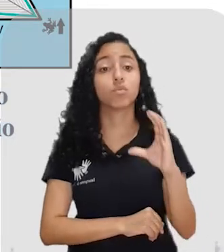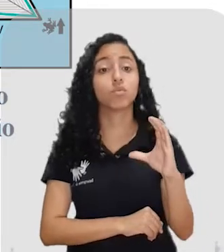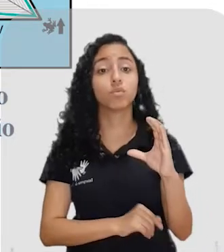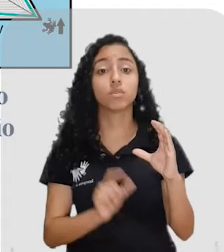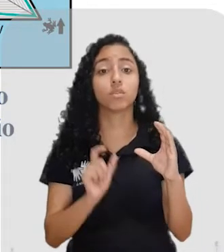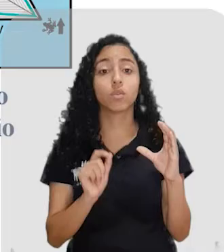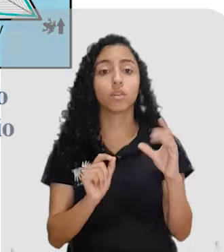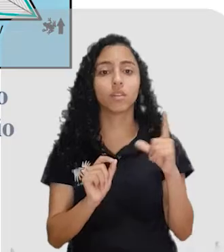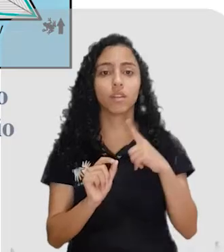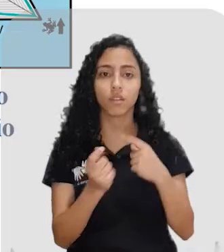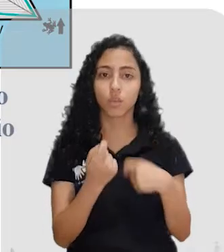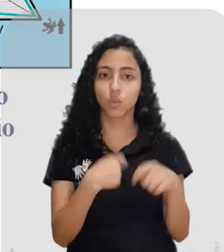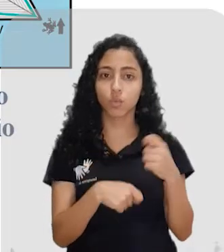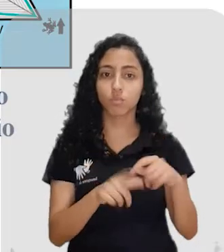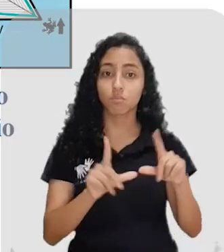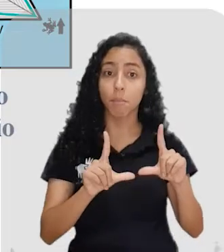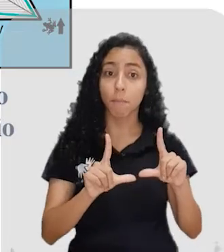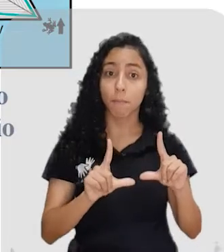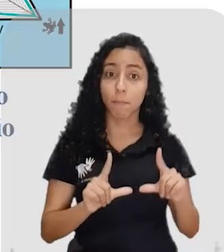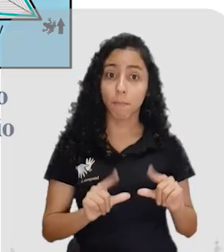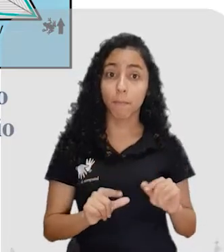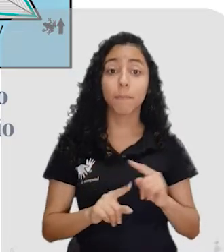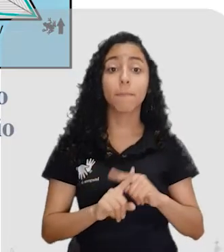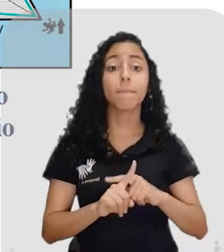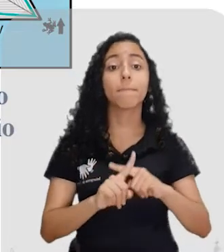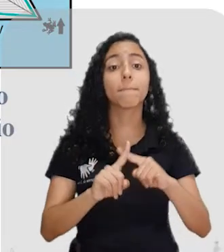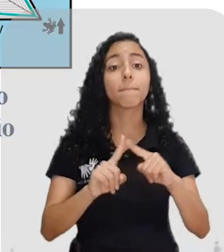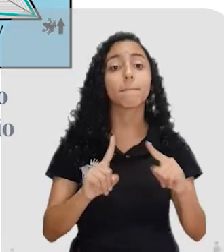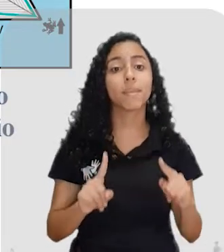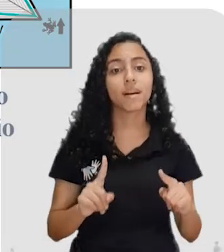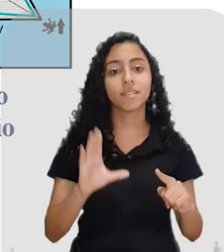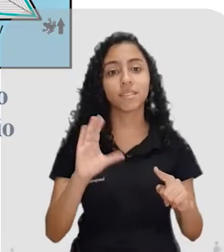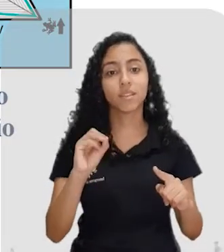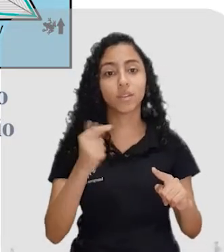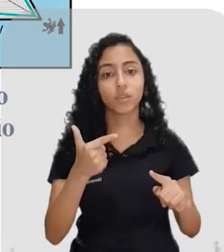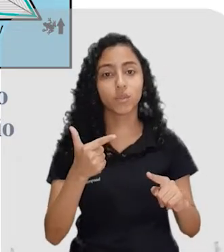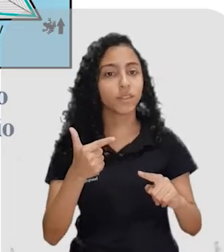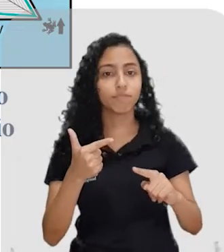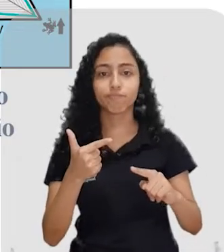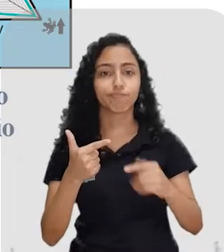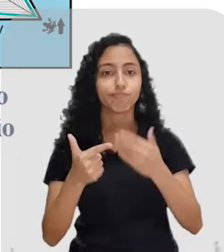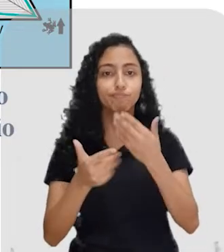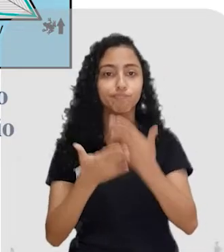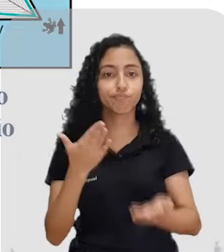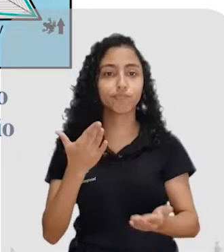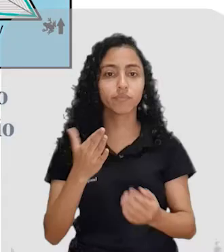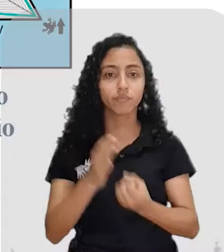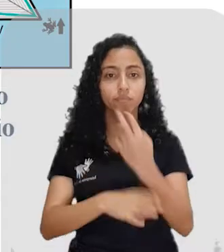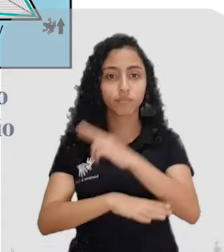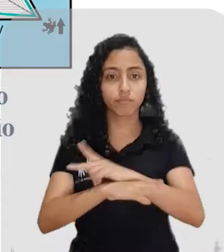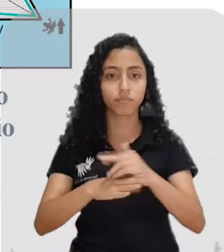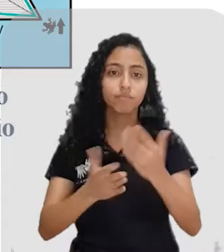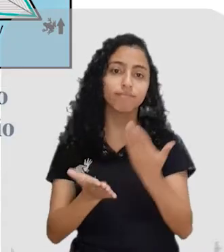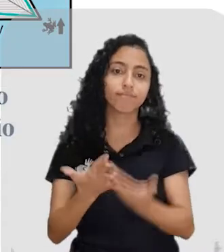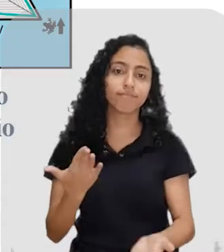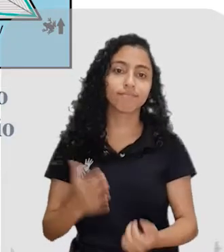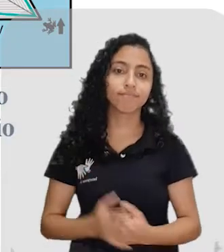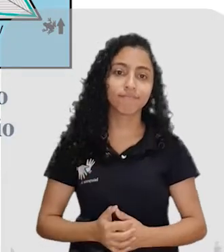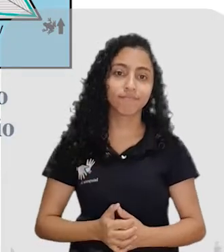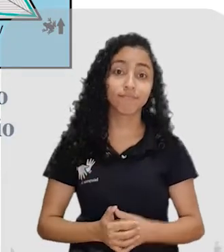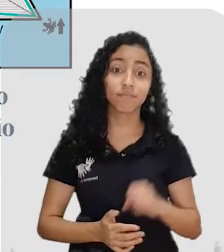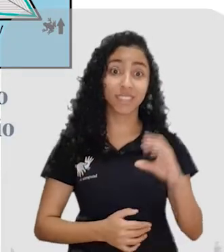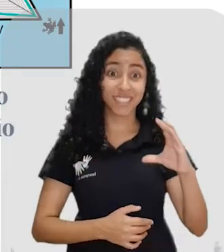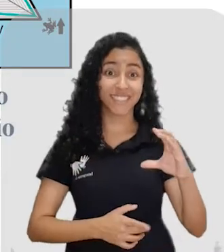porque, notem, ele tem, ou seja, o menor custo, mas ele tem o pior ganho para o carbono e para a biodiversidade.